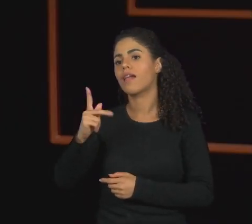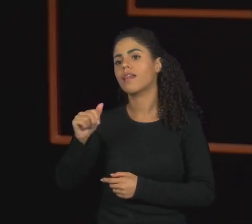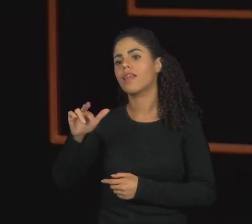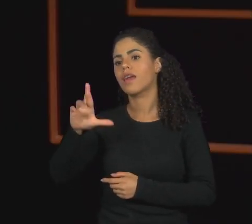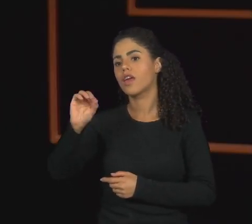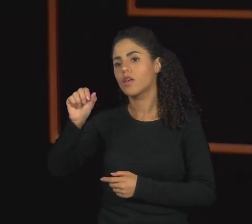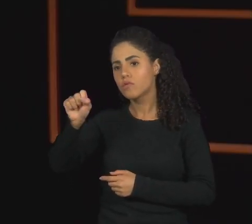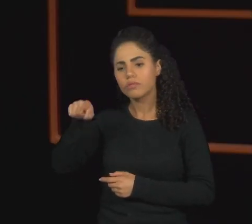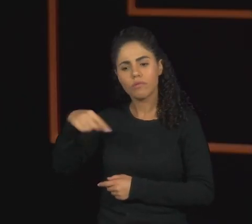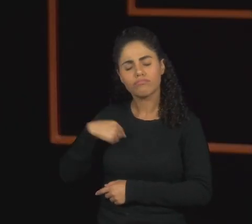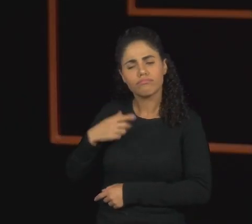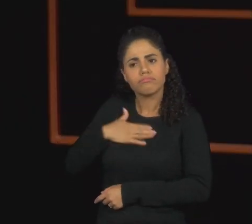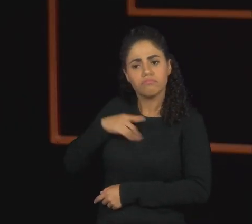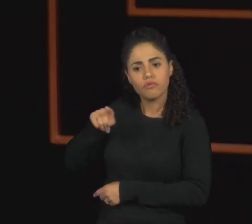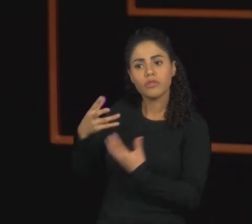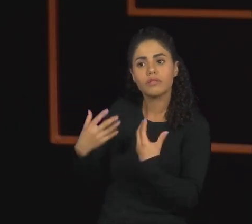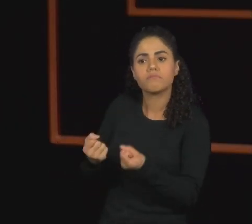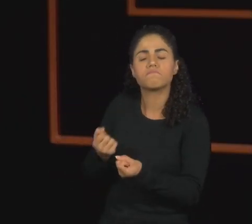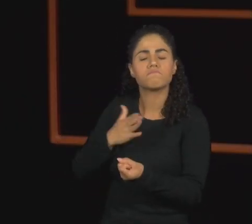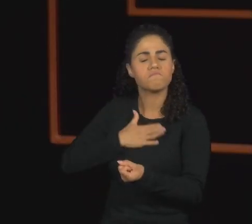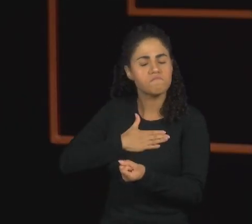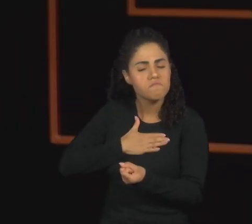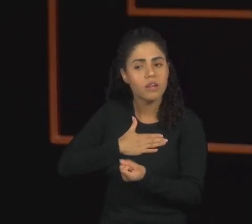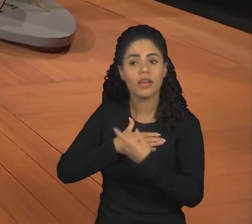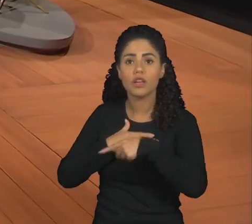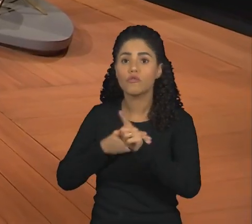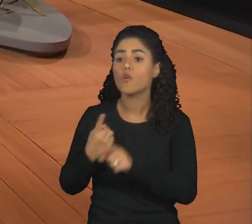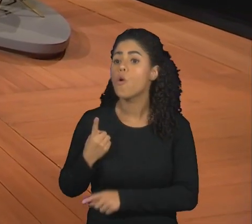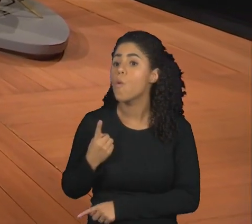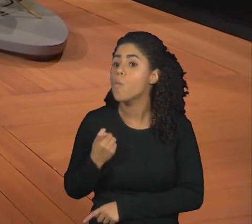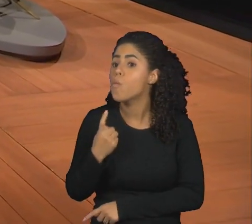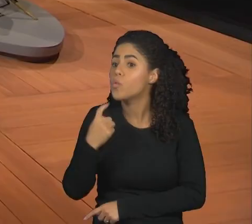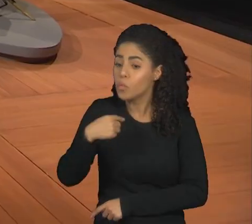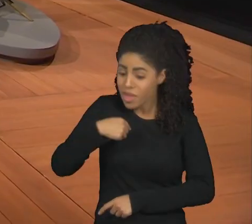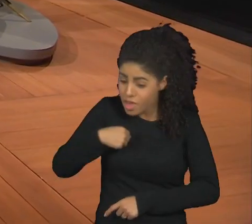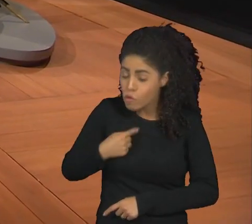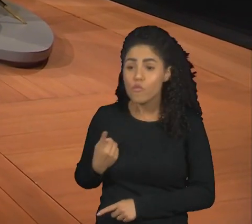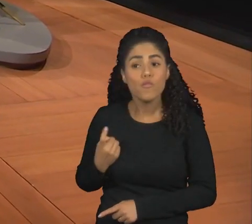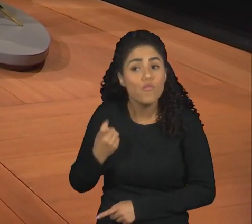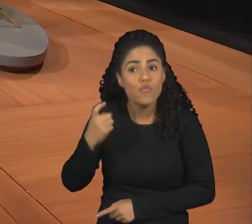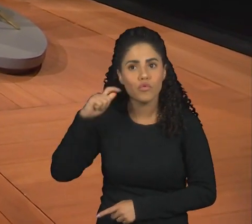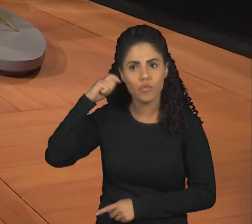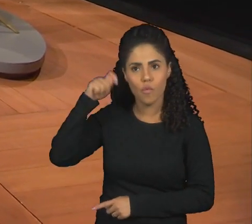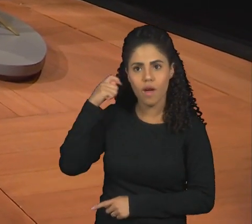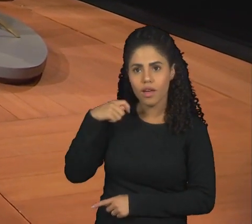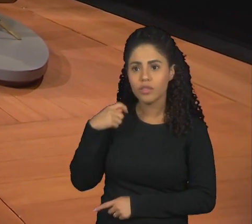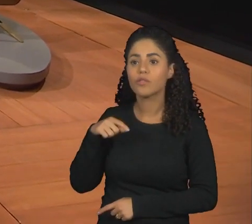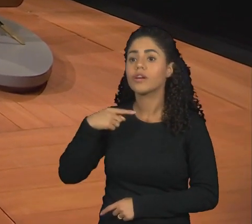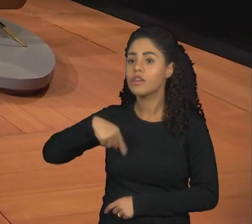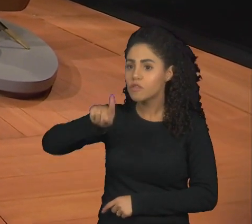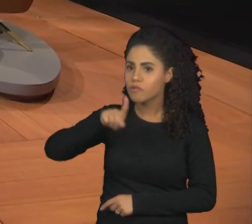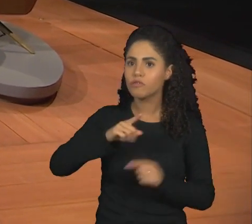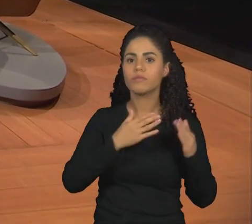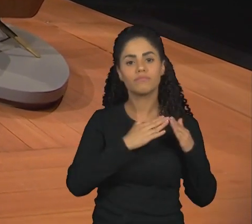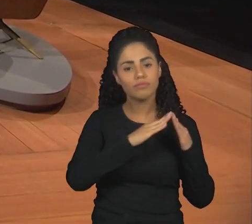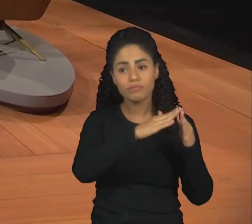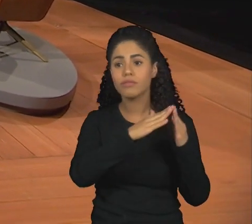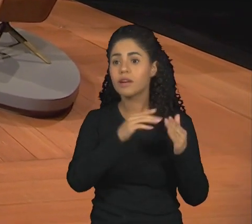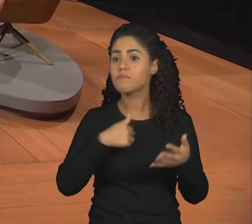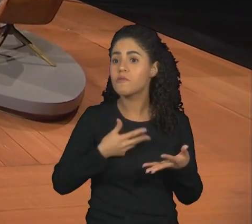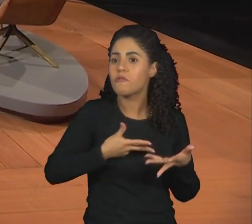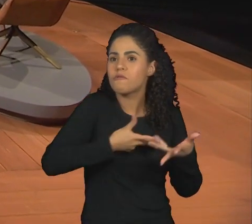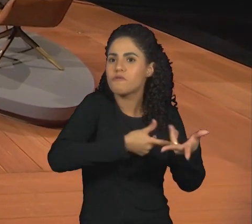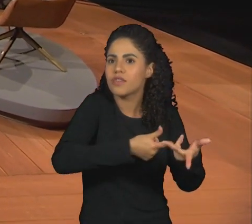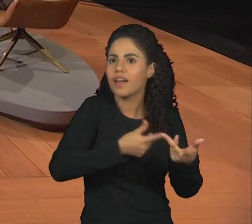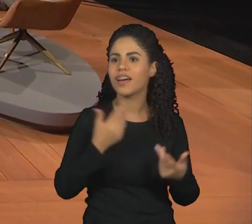dos títulos que eu mais prezo na minha carreira, eu fui o único ator que fez uma peça do Nós do Morro como convidado, que não